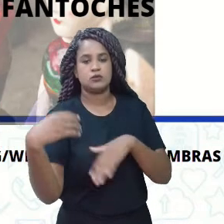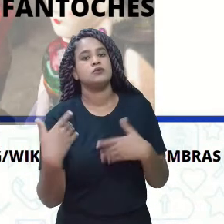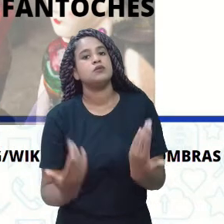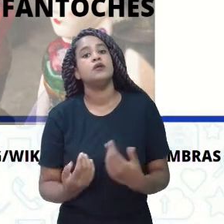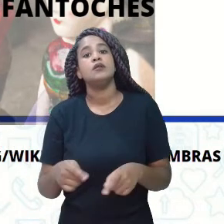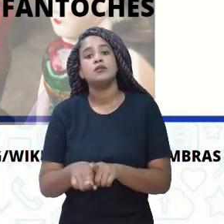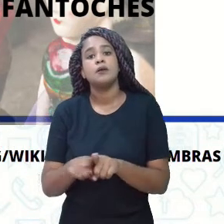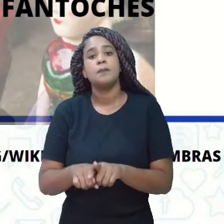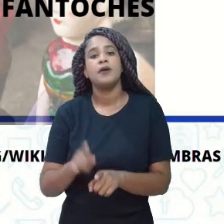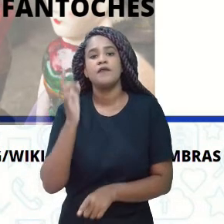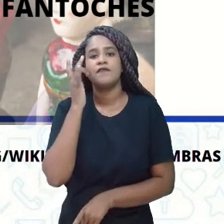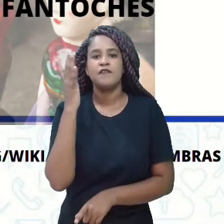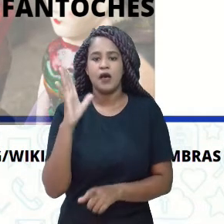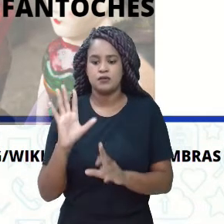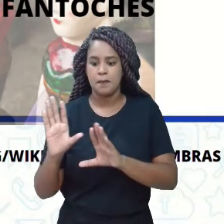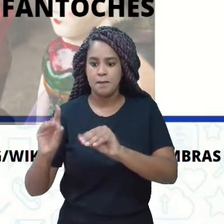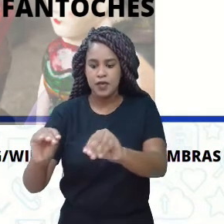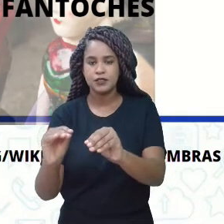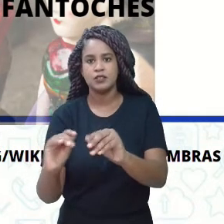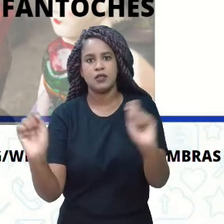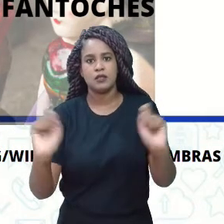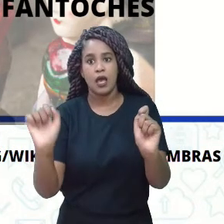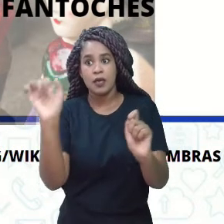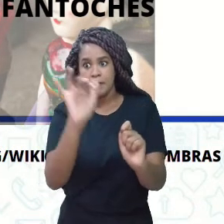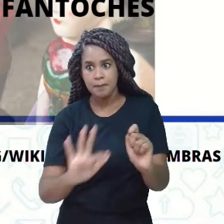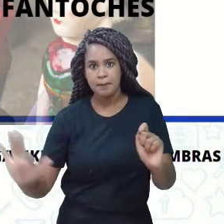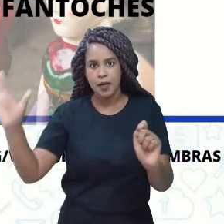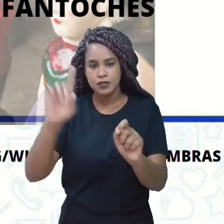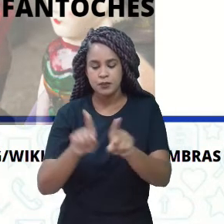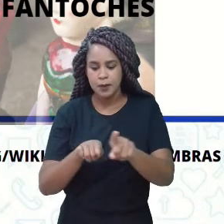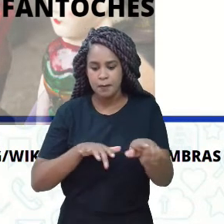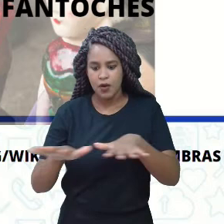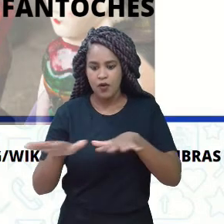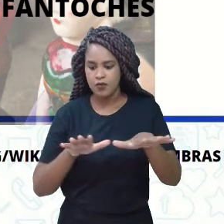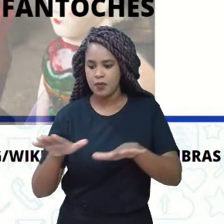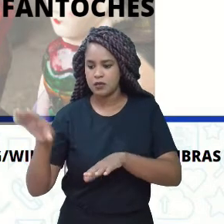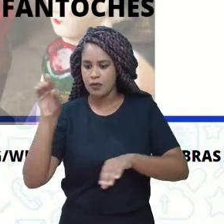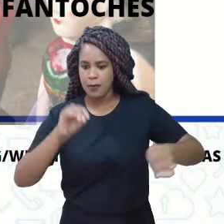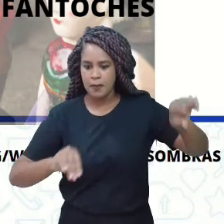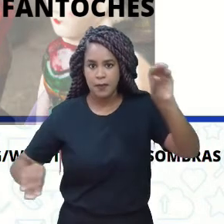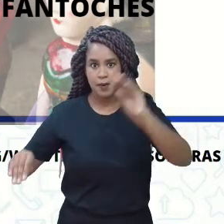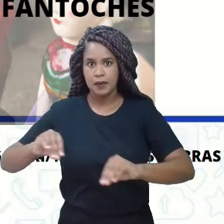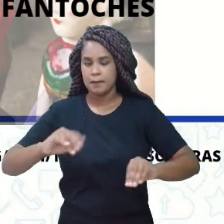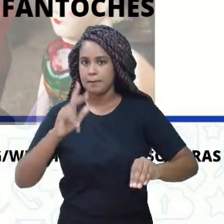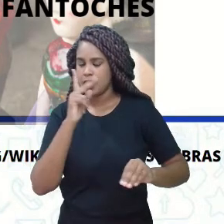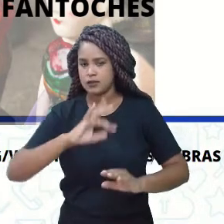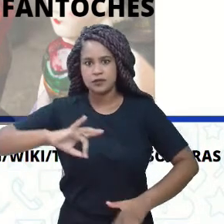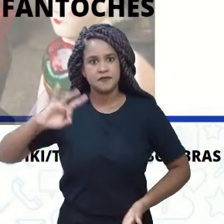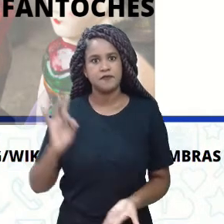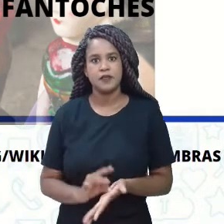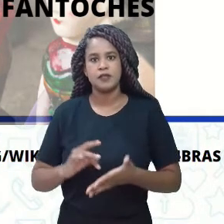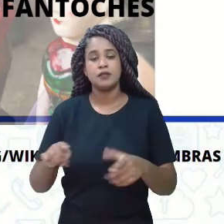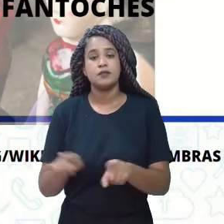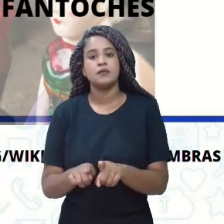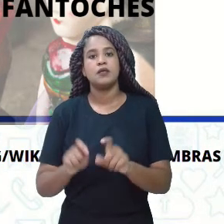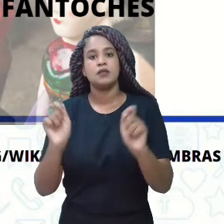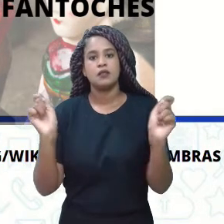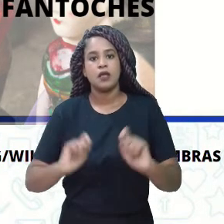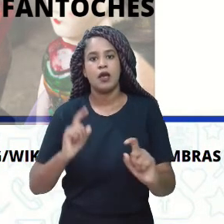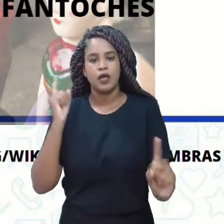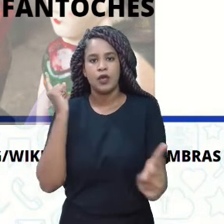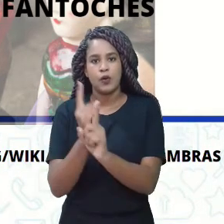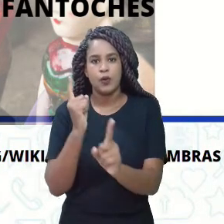possível criar imagens e movimentos bastante realistas durante a peça. Então, é possível encontrar na China apenas